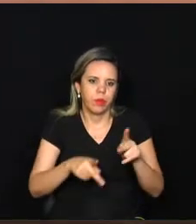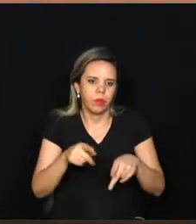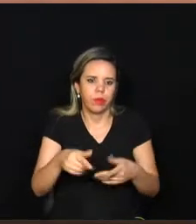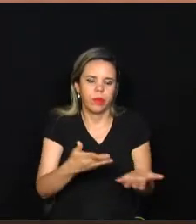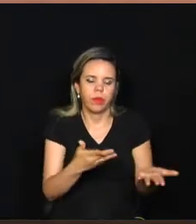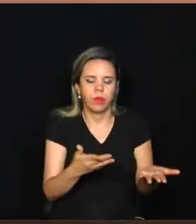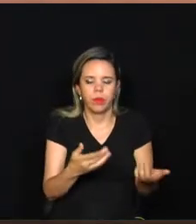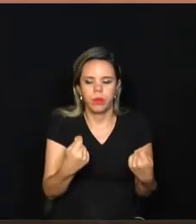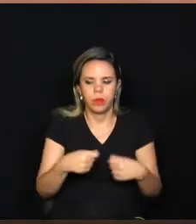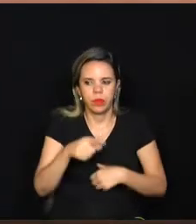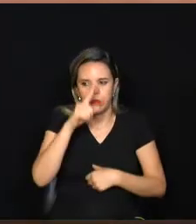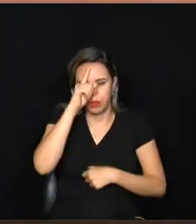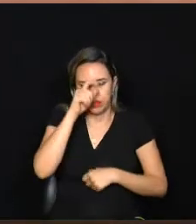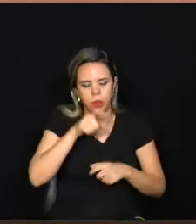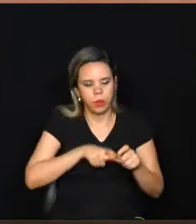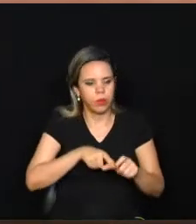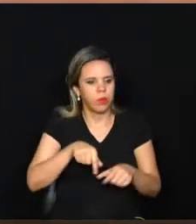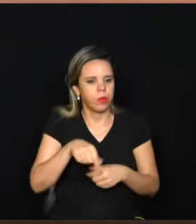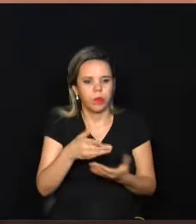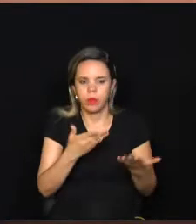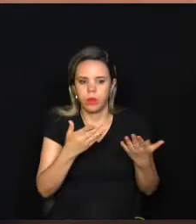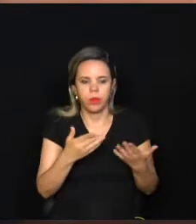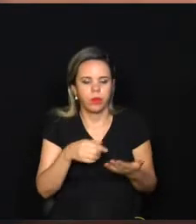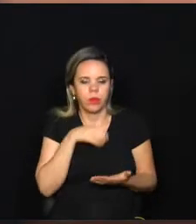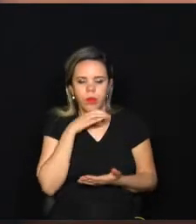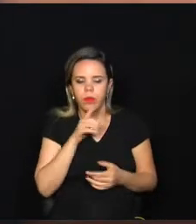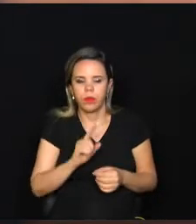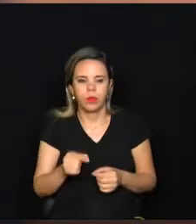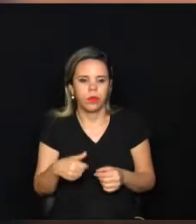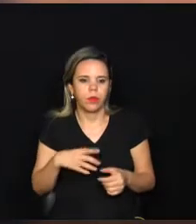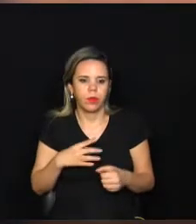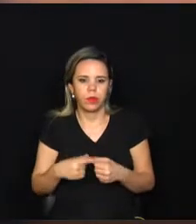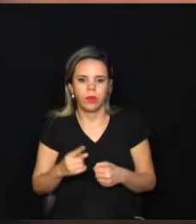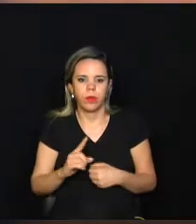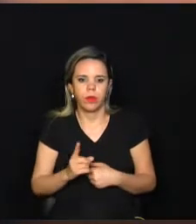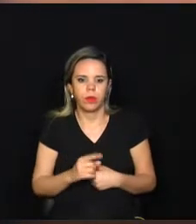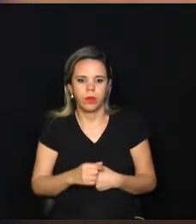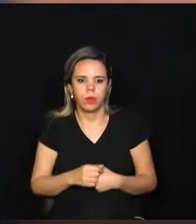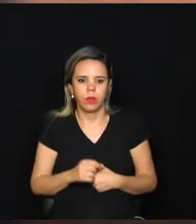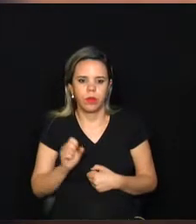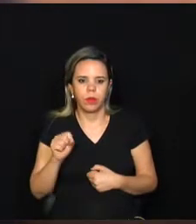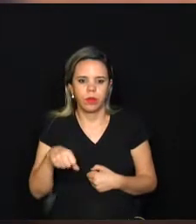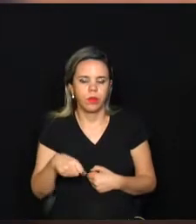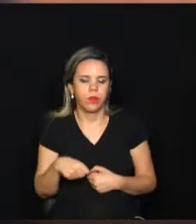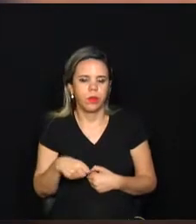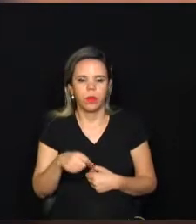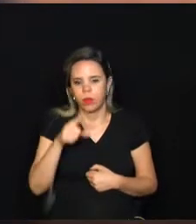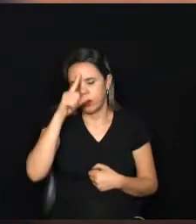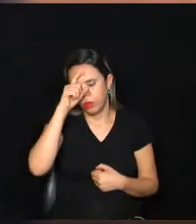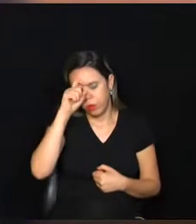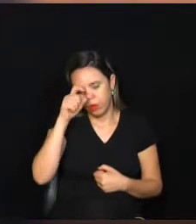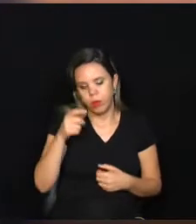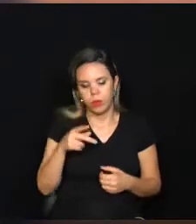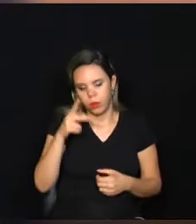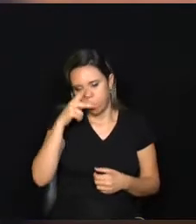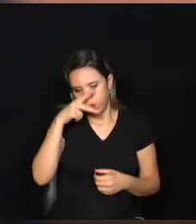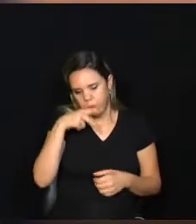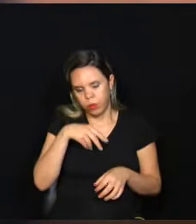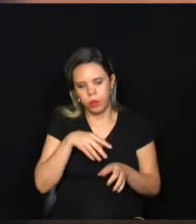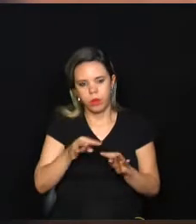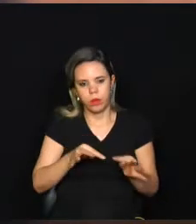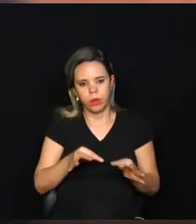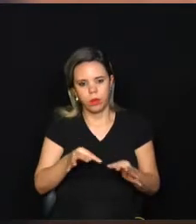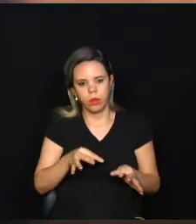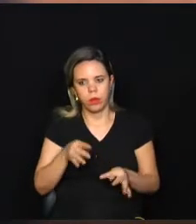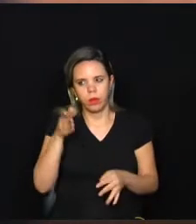não precise ir no hospital veterinário aqui no nosso município, mas sim o hospital, o ambulatório móvel,